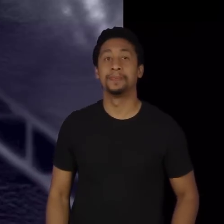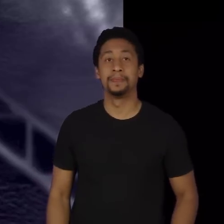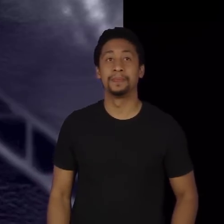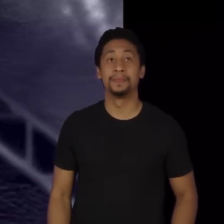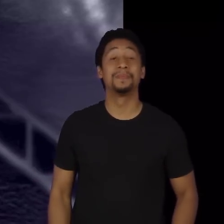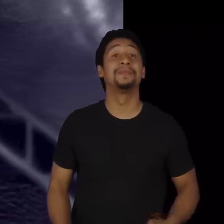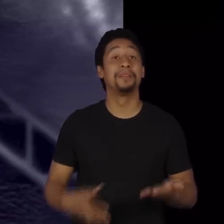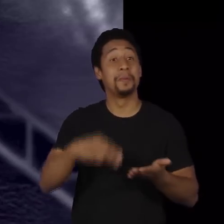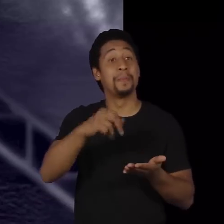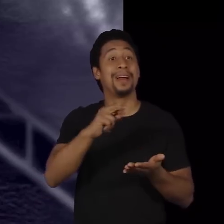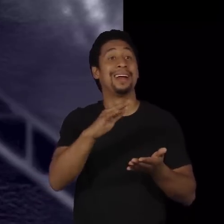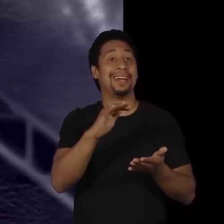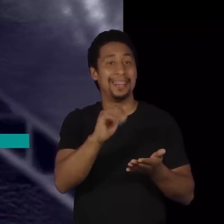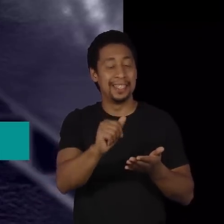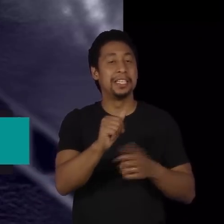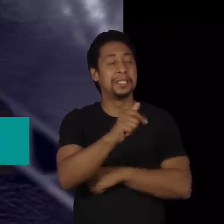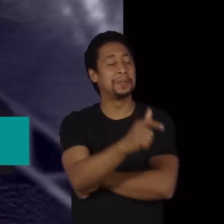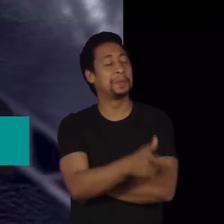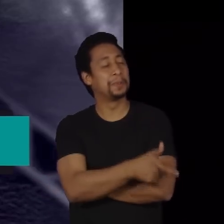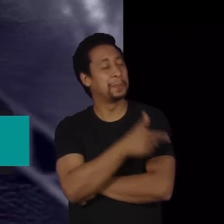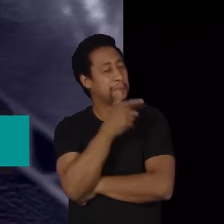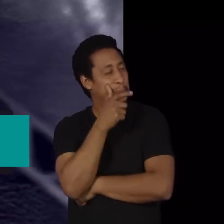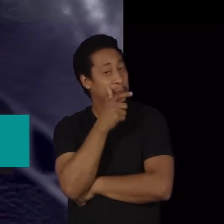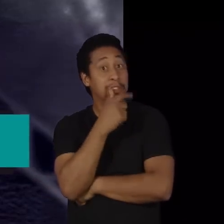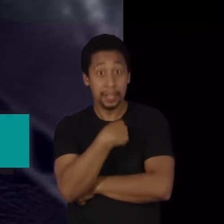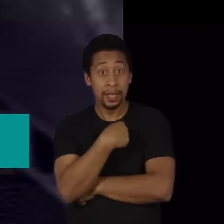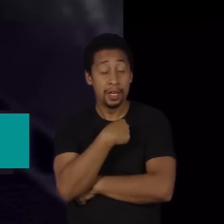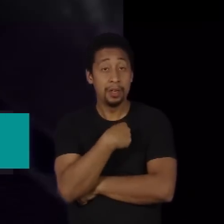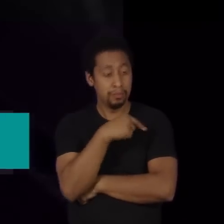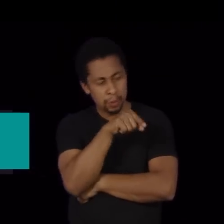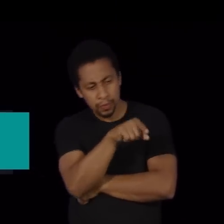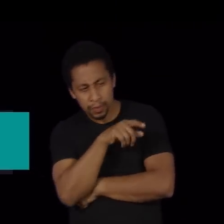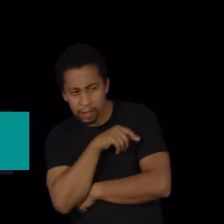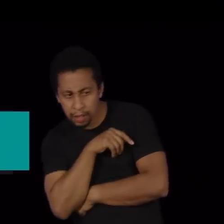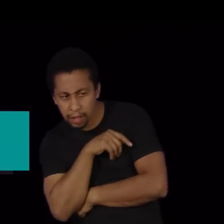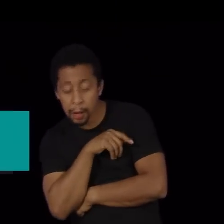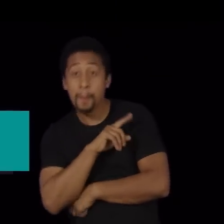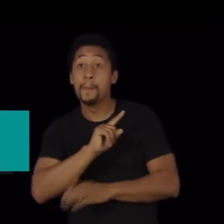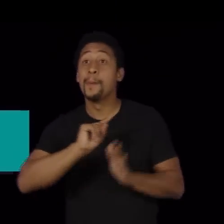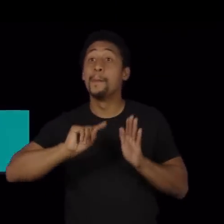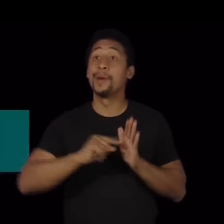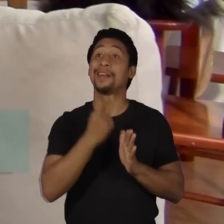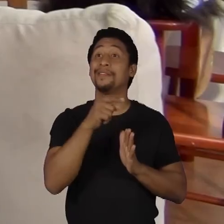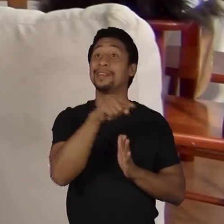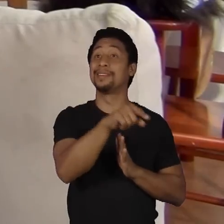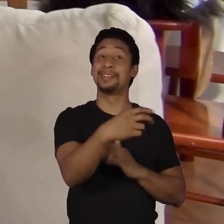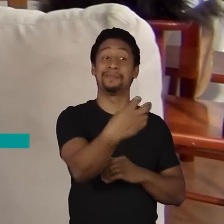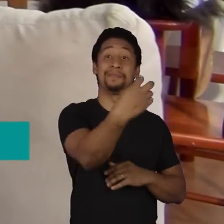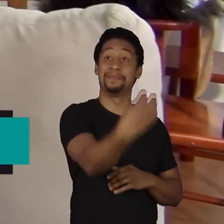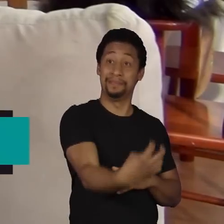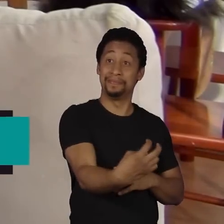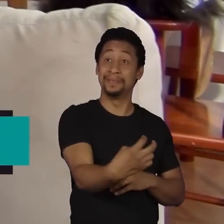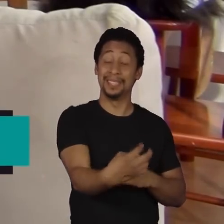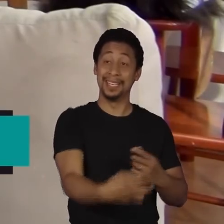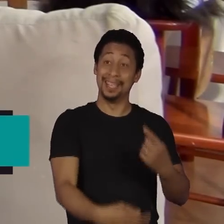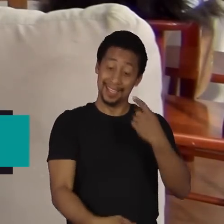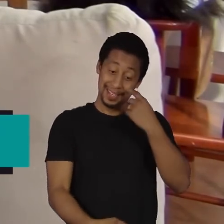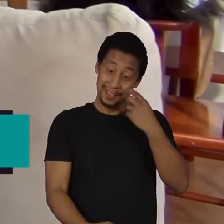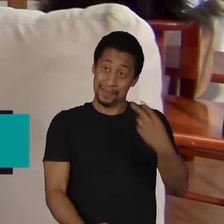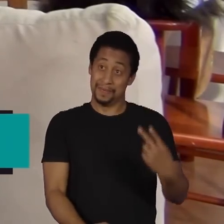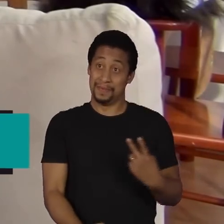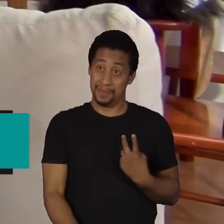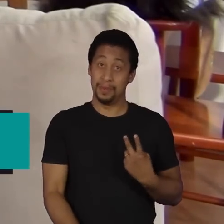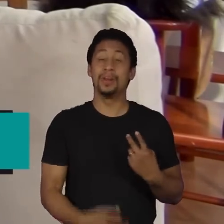Maria Alice me assistindo no Ubu, foi a primeira vez que ela me assistiu. E aí começamos ali, eu e